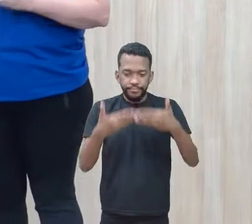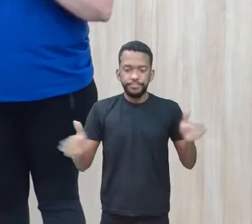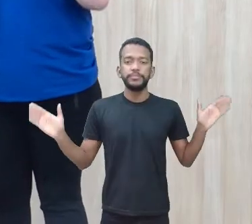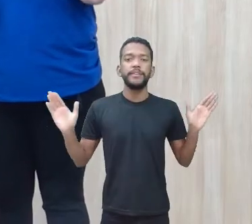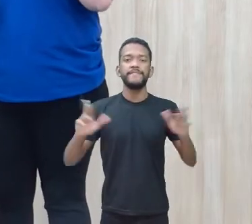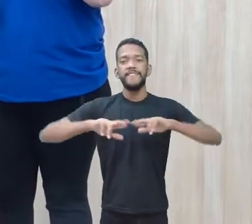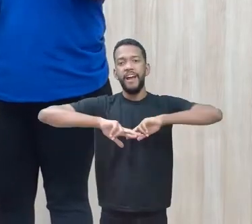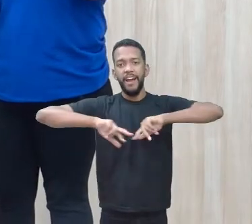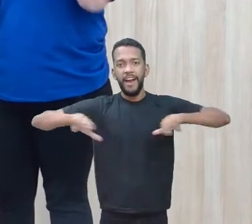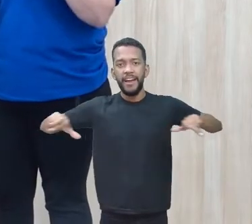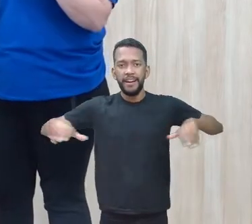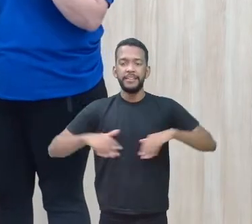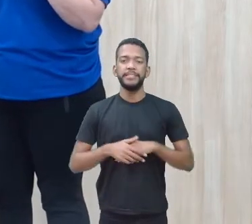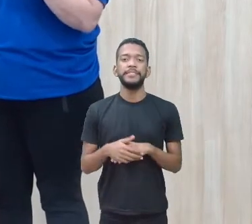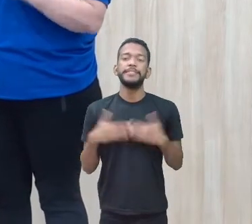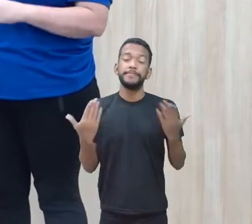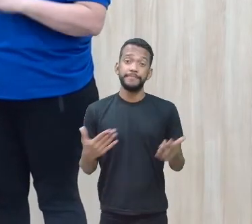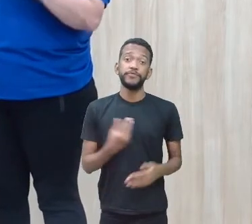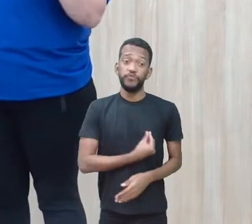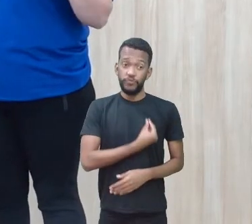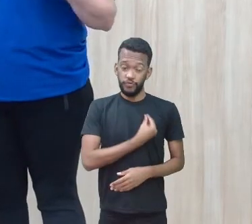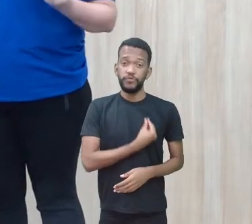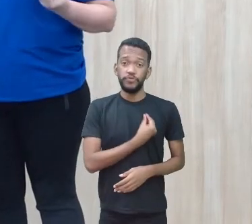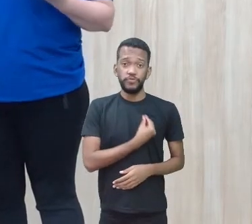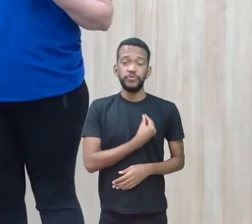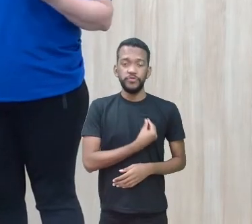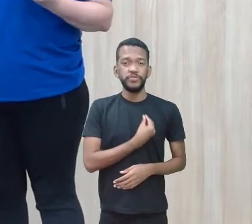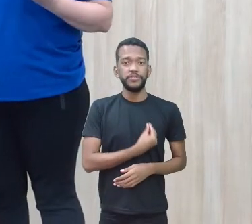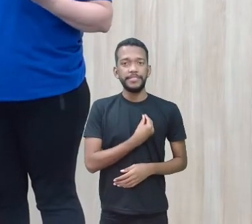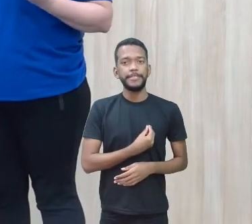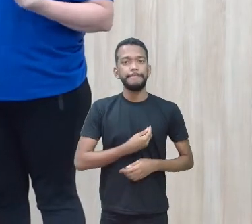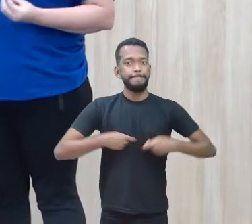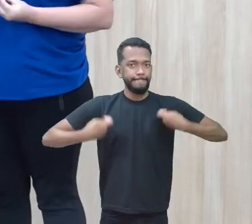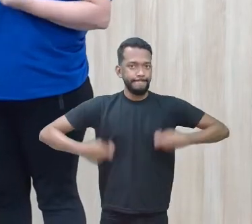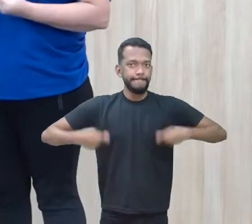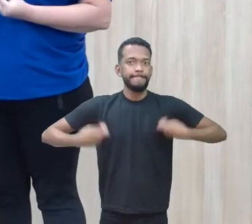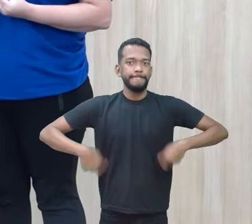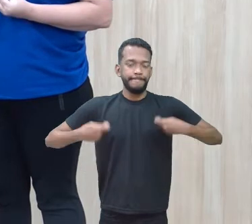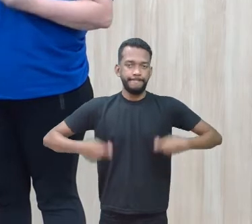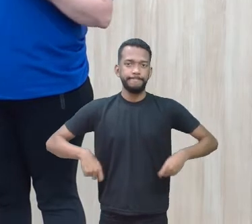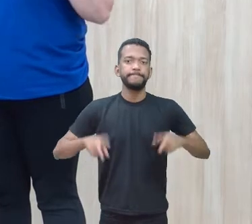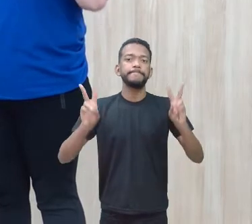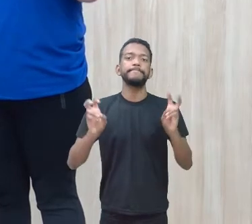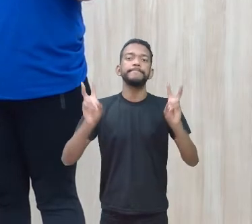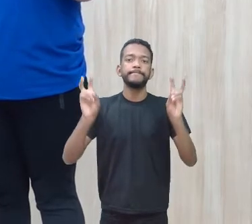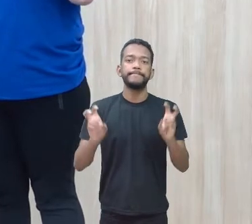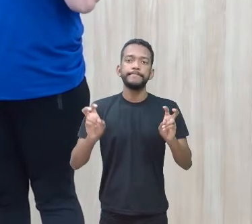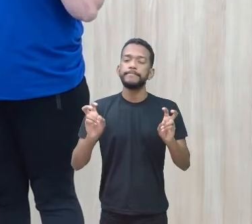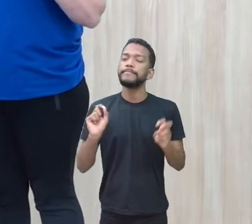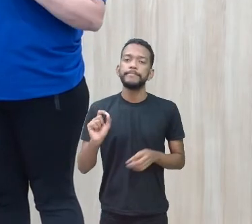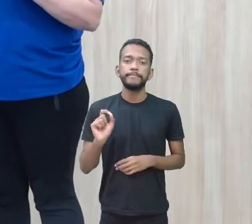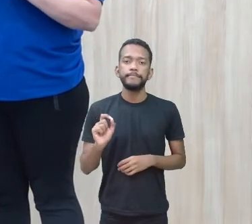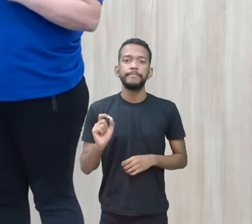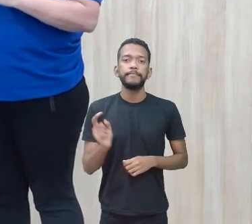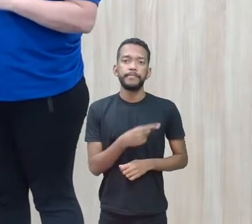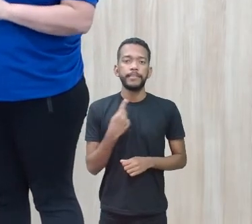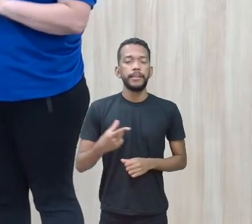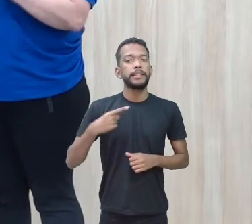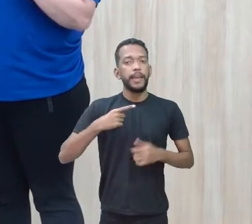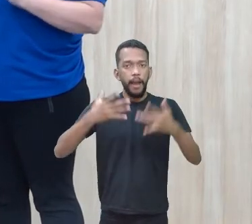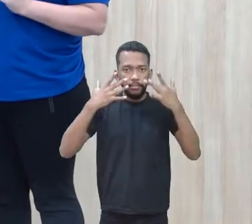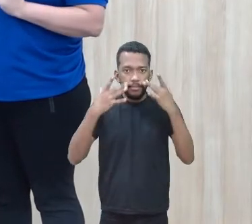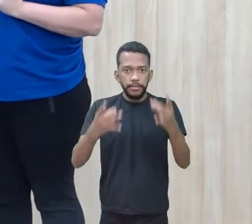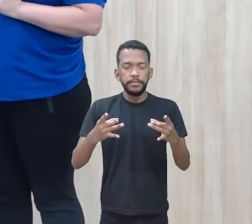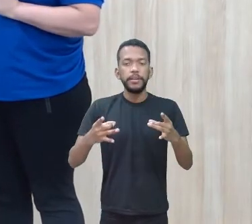Então, existe, não é, uma necessidade enorme de estarmos bem atentos